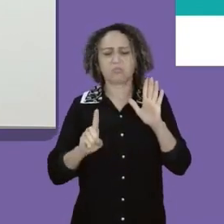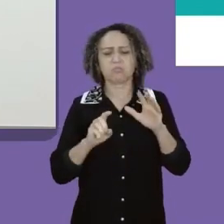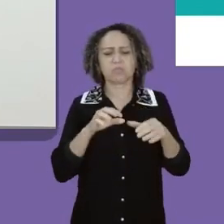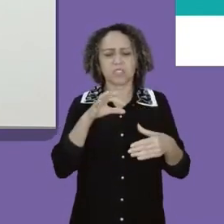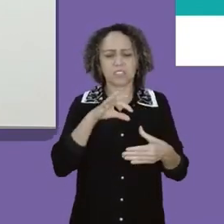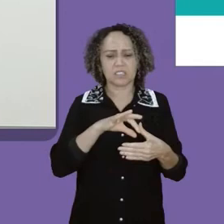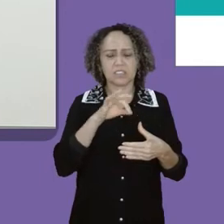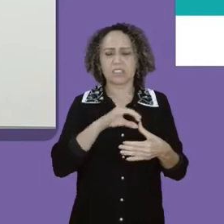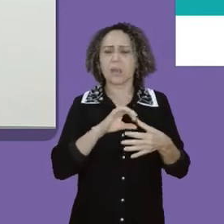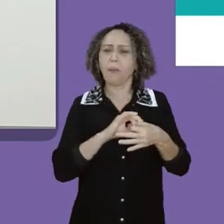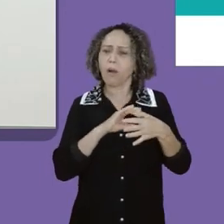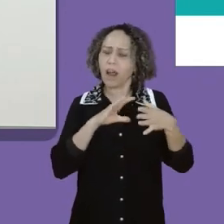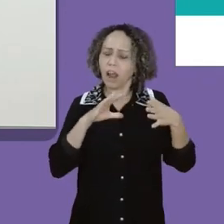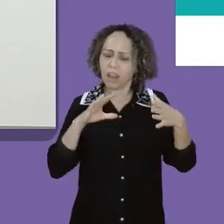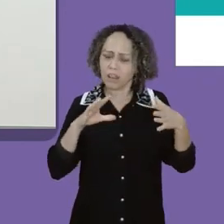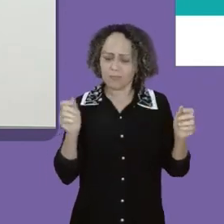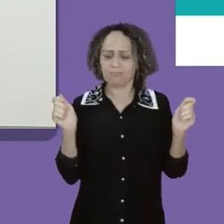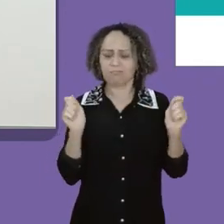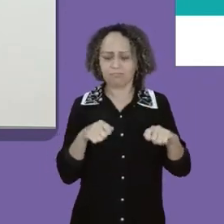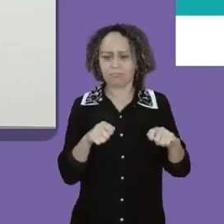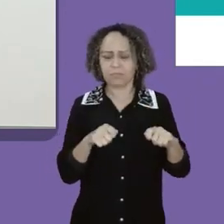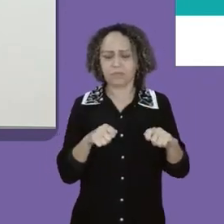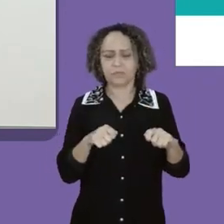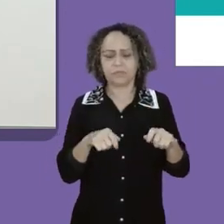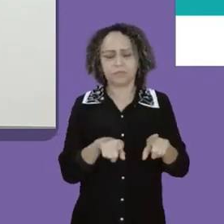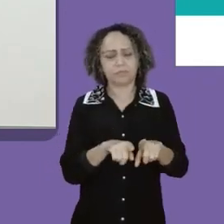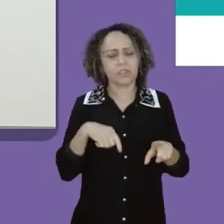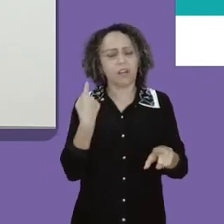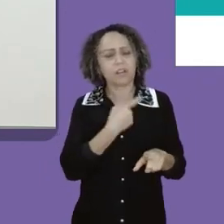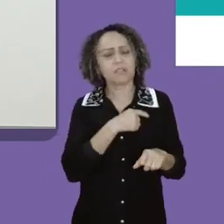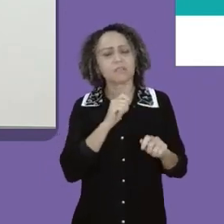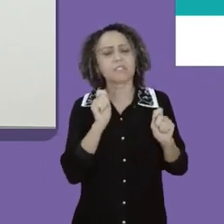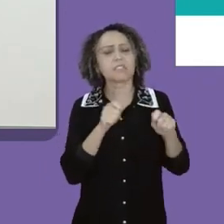nós precisamos apoiar,